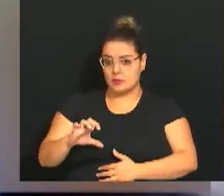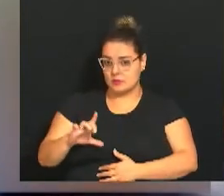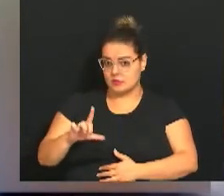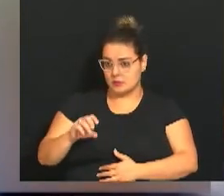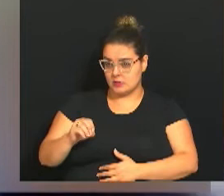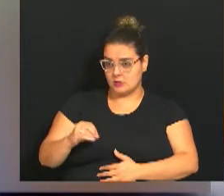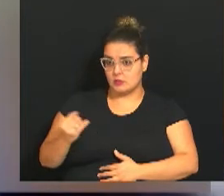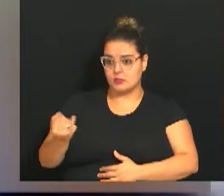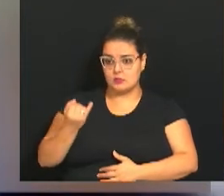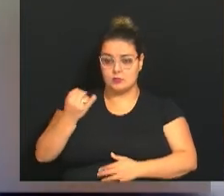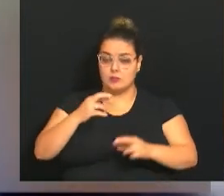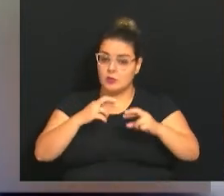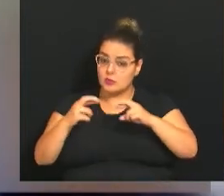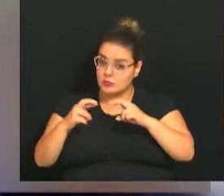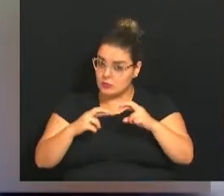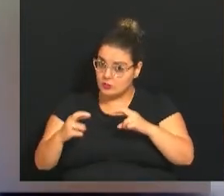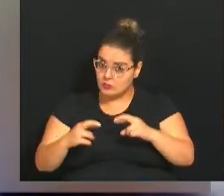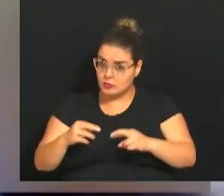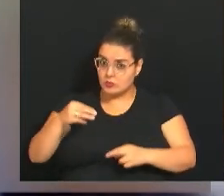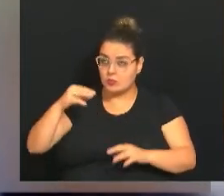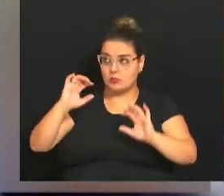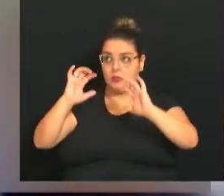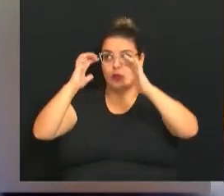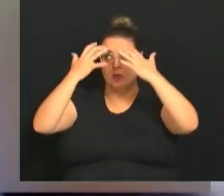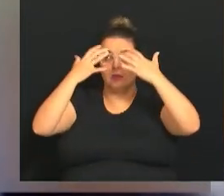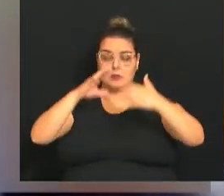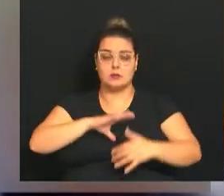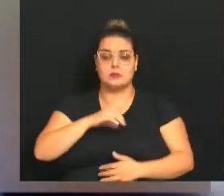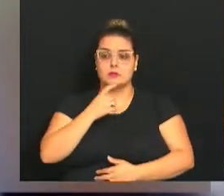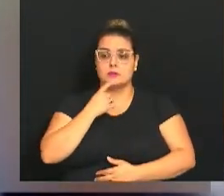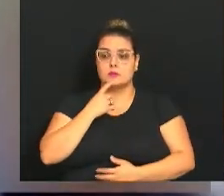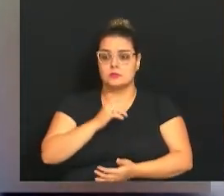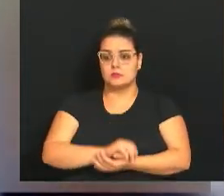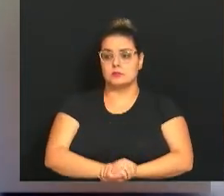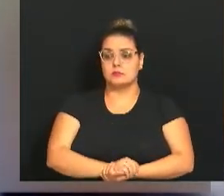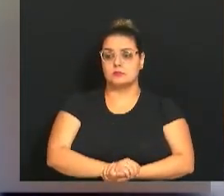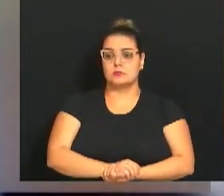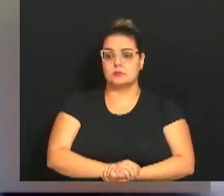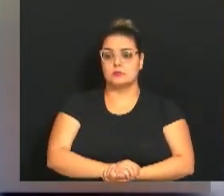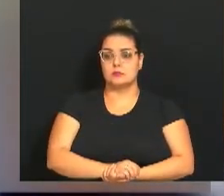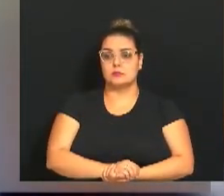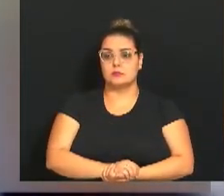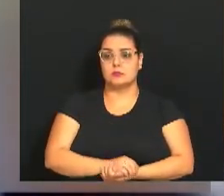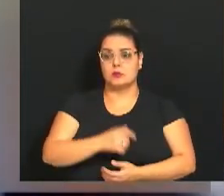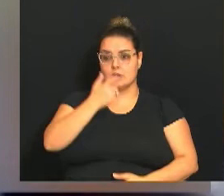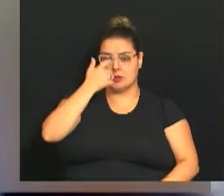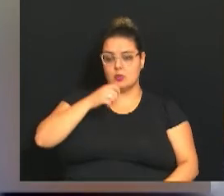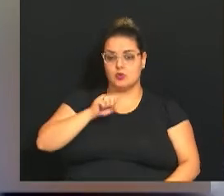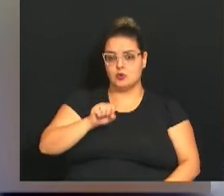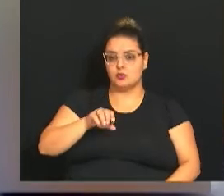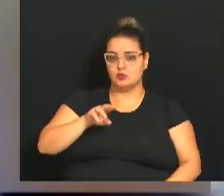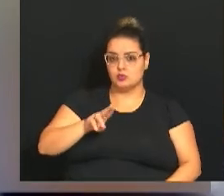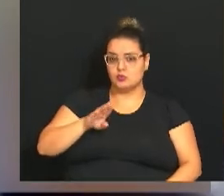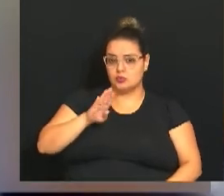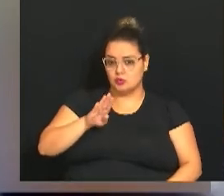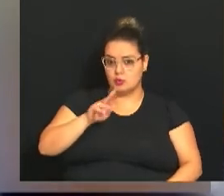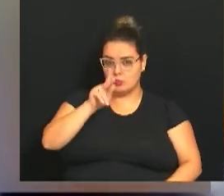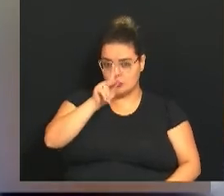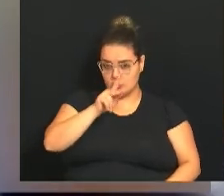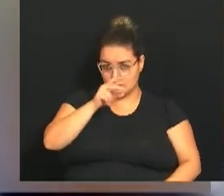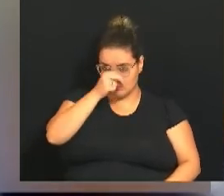do monitoramento meteorológico do município. Eu fui subprefeito por 8 anos de Joaquim